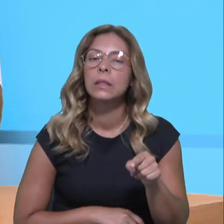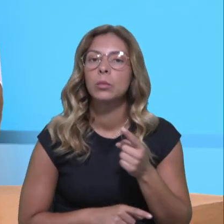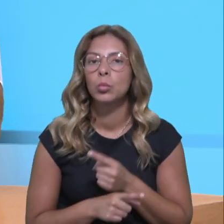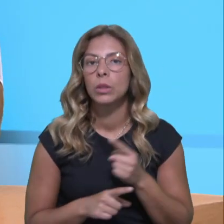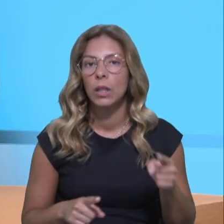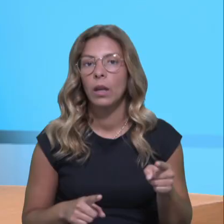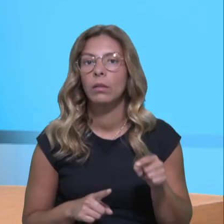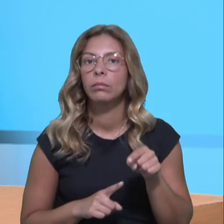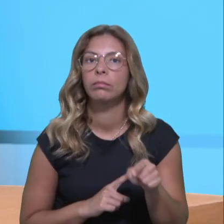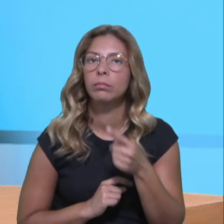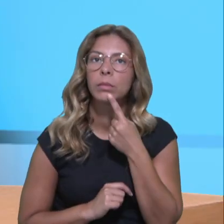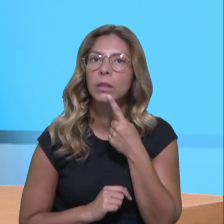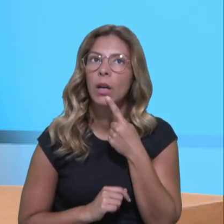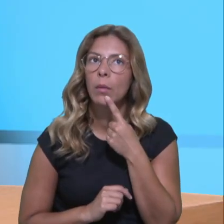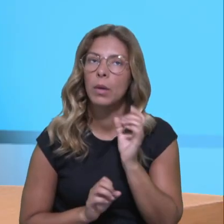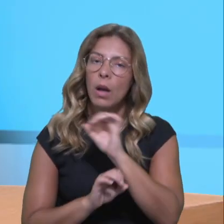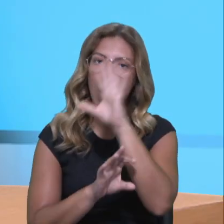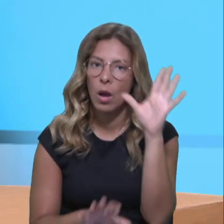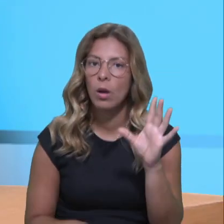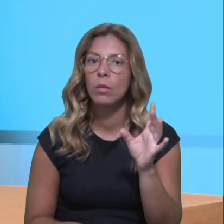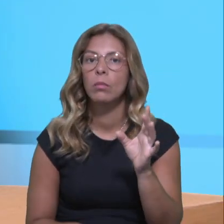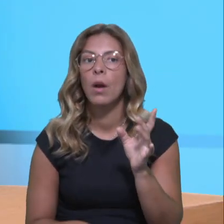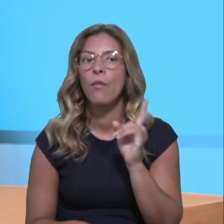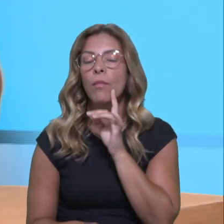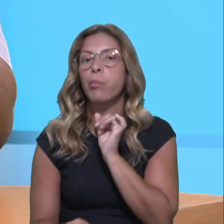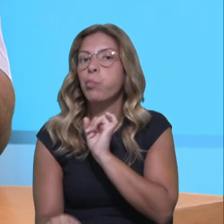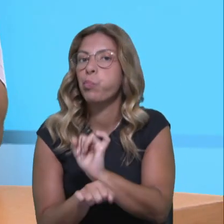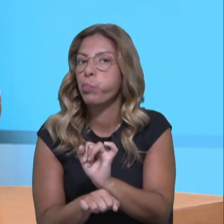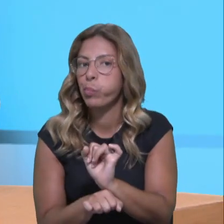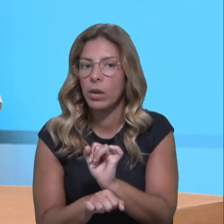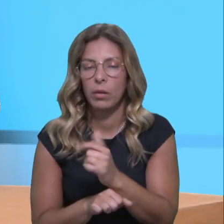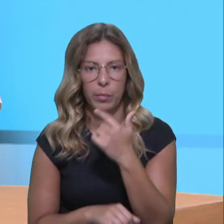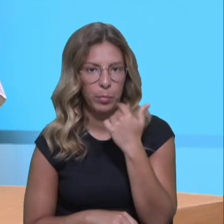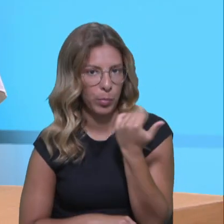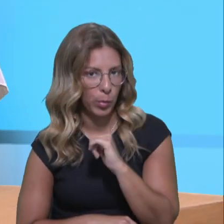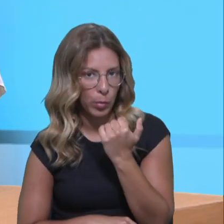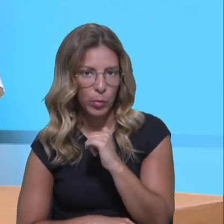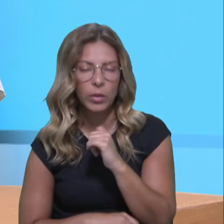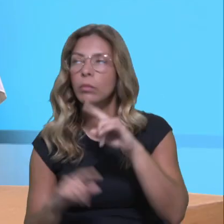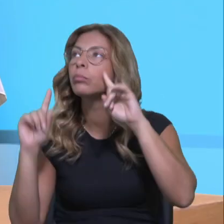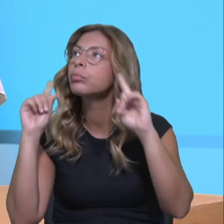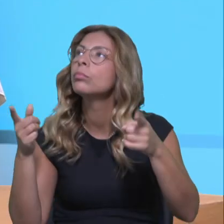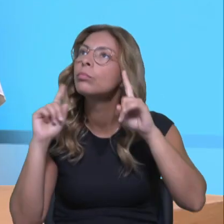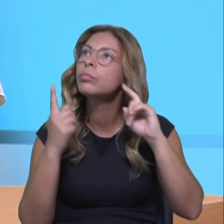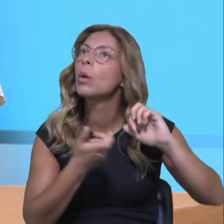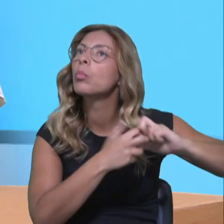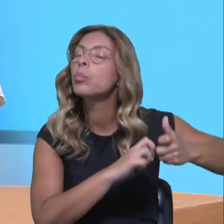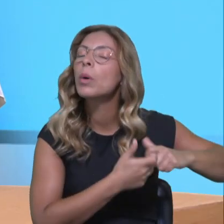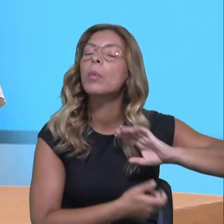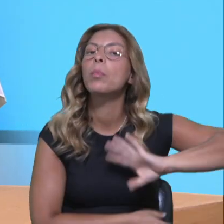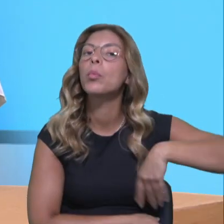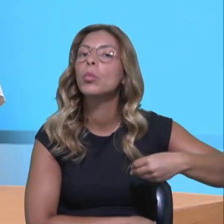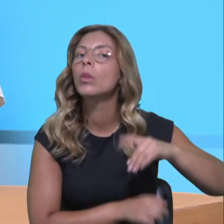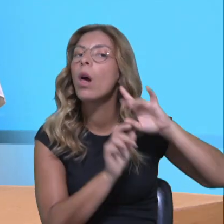por percebermos que não podemos ficar fechados sobre nós mesmos numa ilha, ignorando os desafios do mundo, e percebemos que o grande impulsionador de tudo isto foi